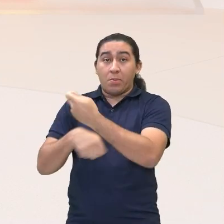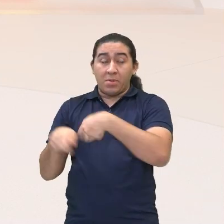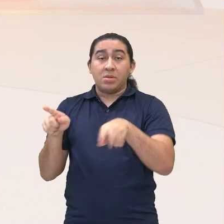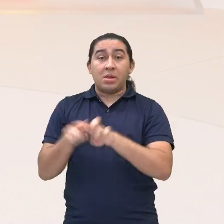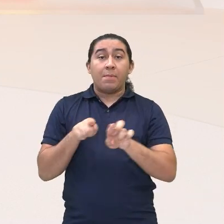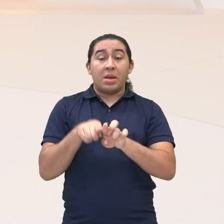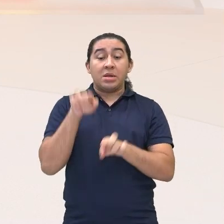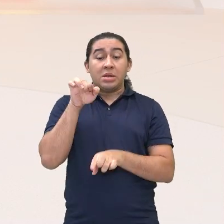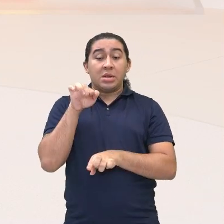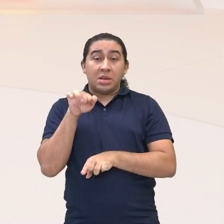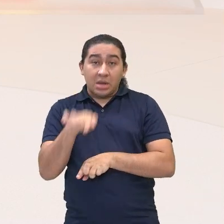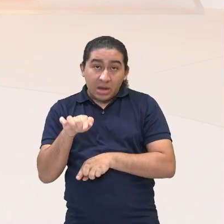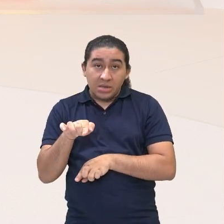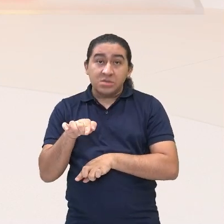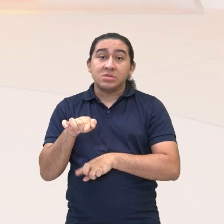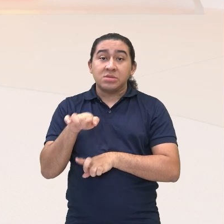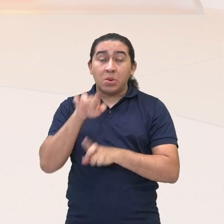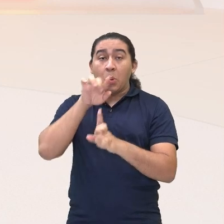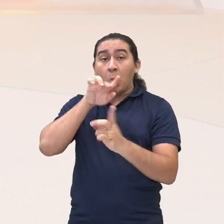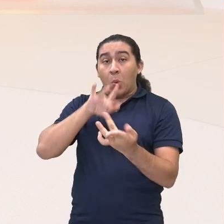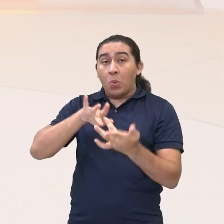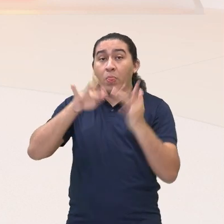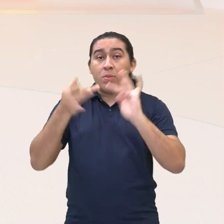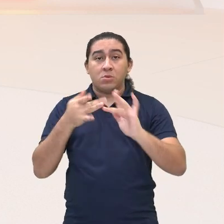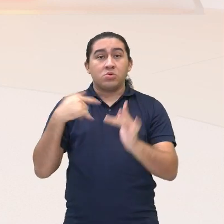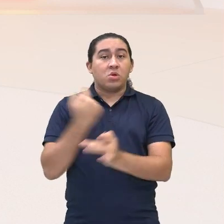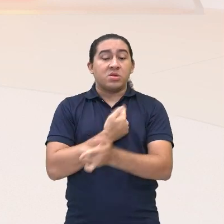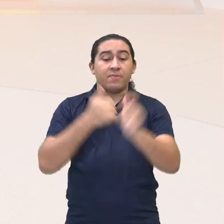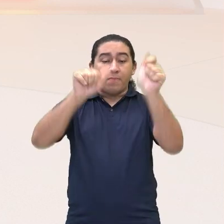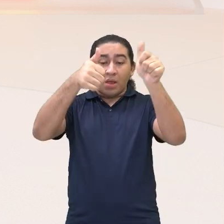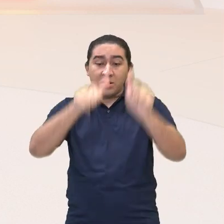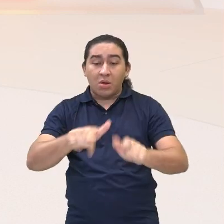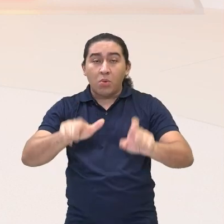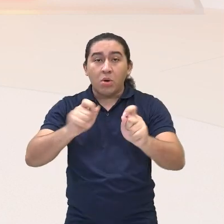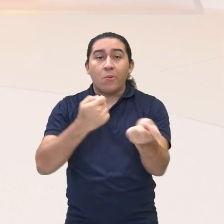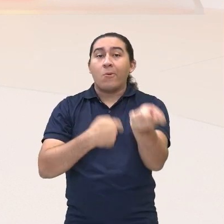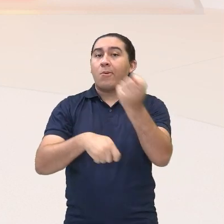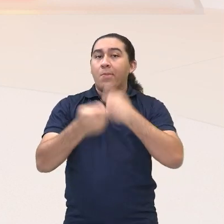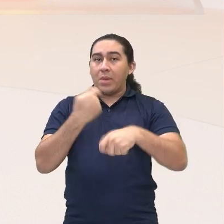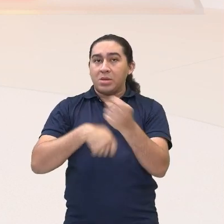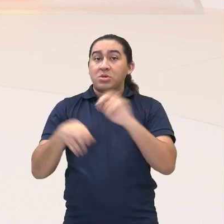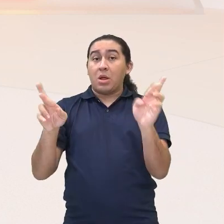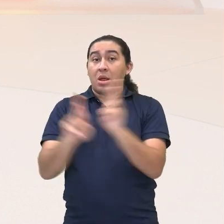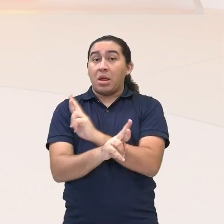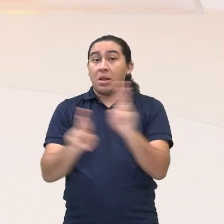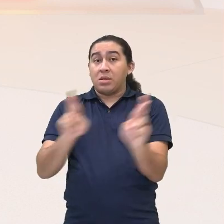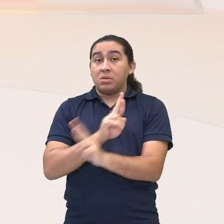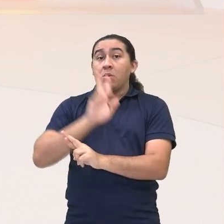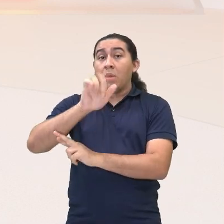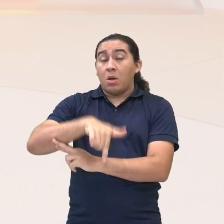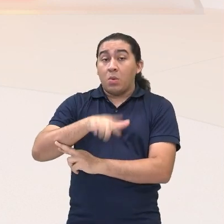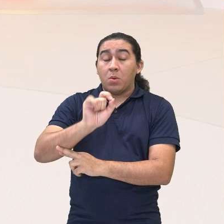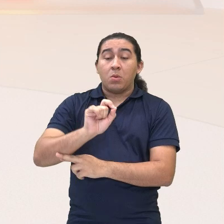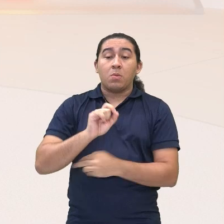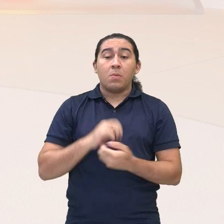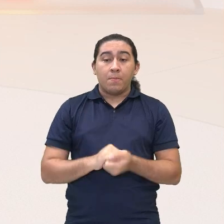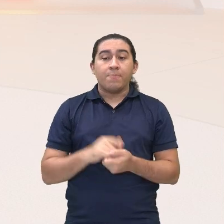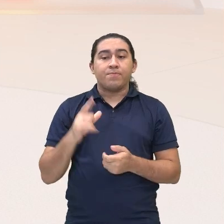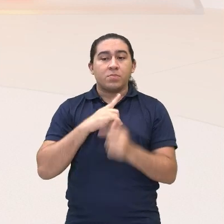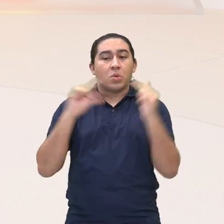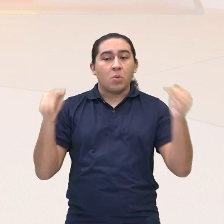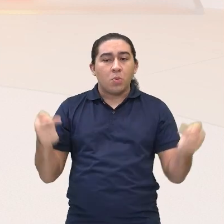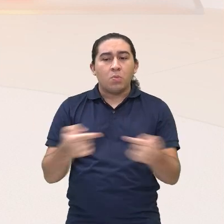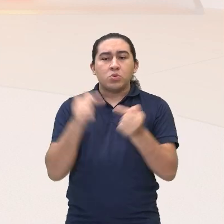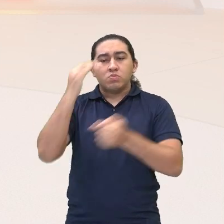nesse patamar, gente, que a gente vai estudar, analisar o comércio, né, que acaba sendo ligado com